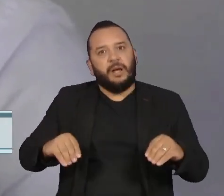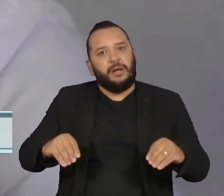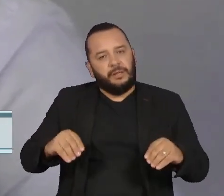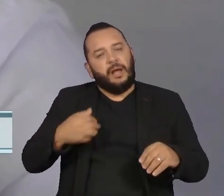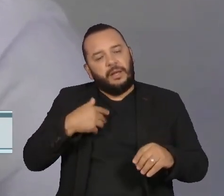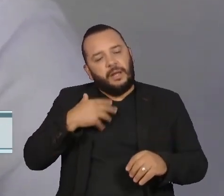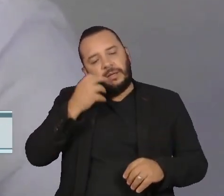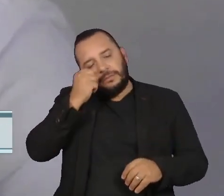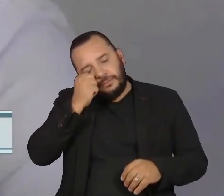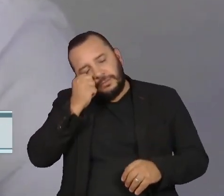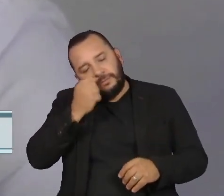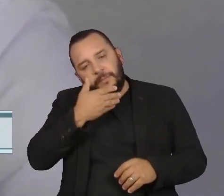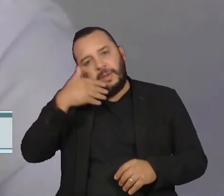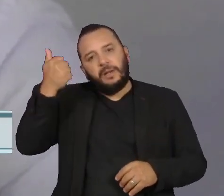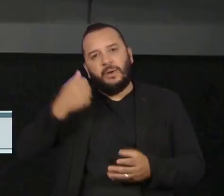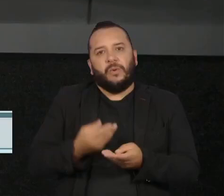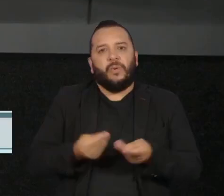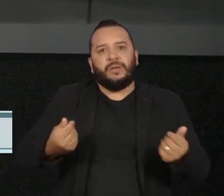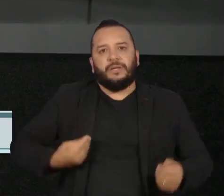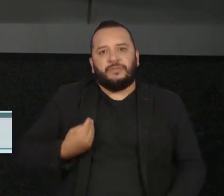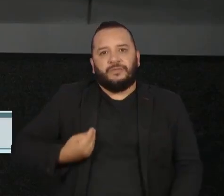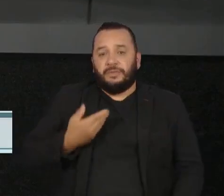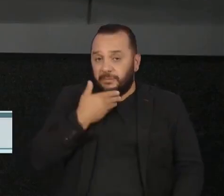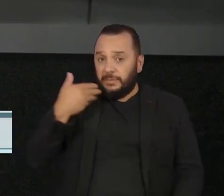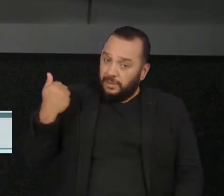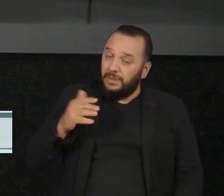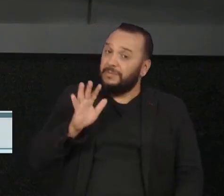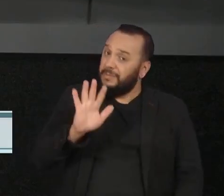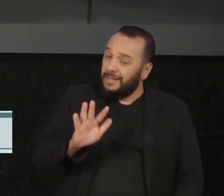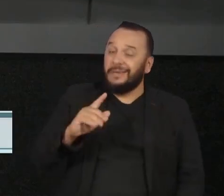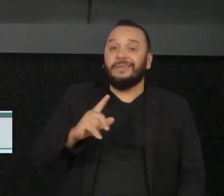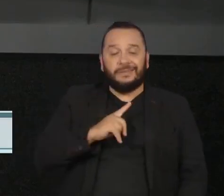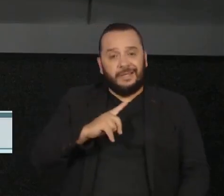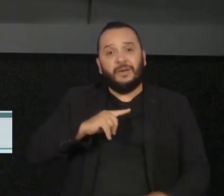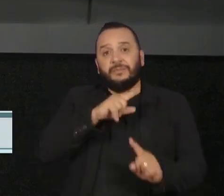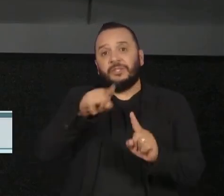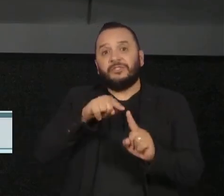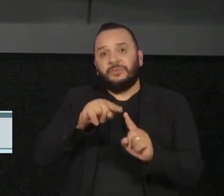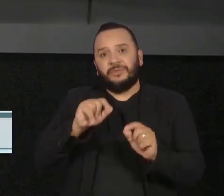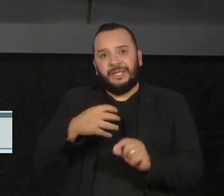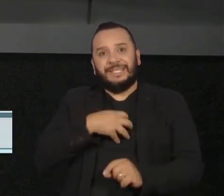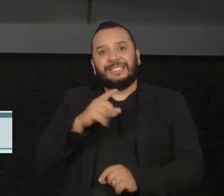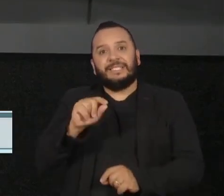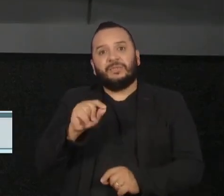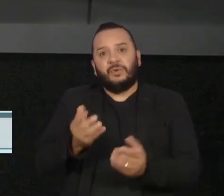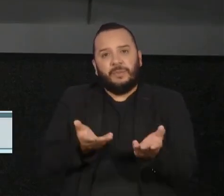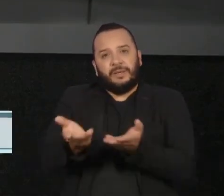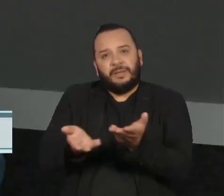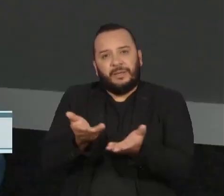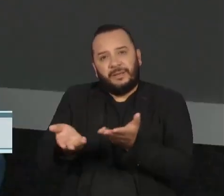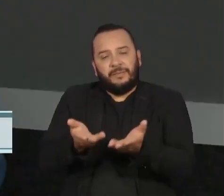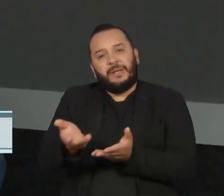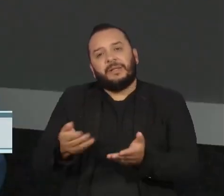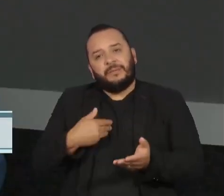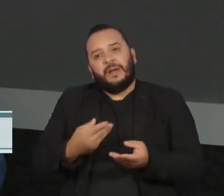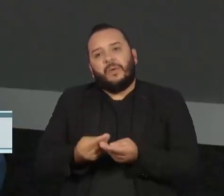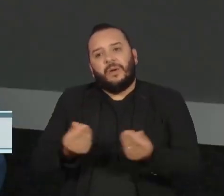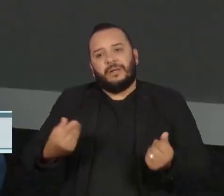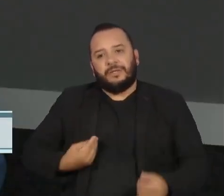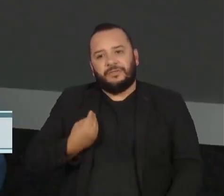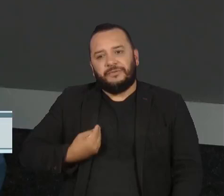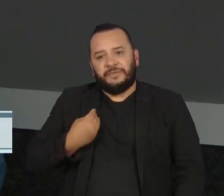sono melhor, uma qualidade de vida melhor. Mas é uma doença que realmente o objetivo é tratar o sintoma para gerar qualidade de vida. Doutor, a gente